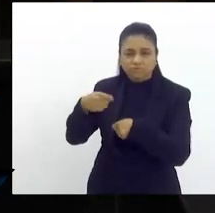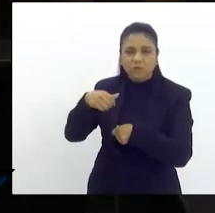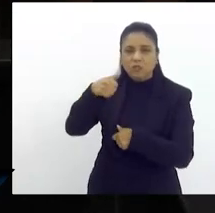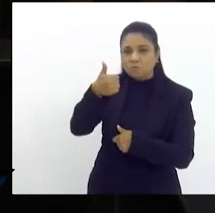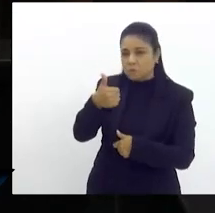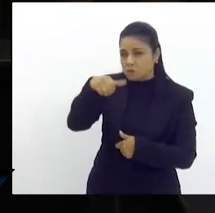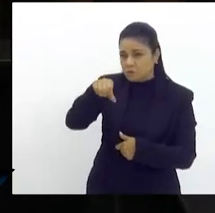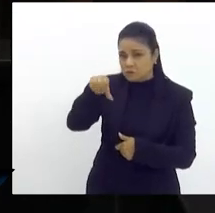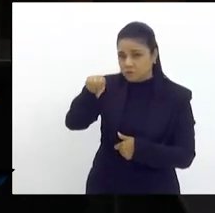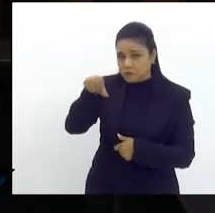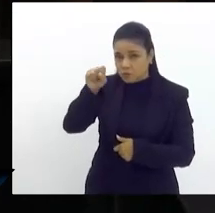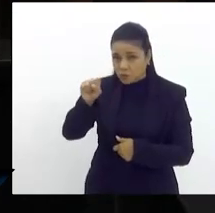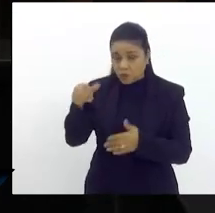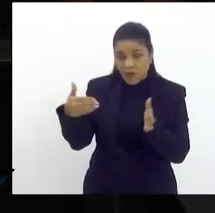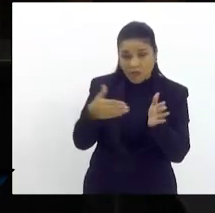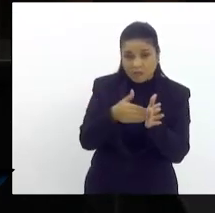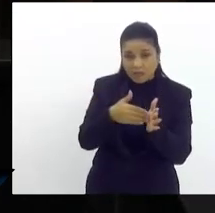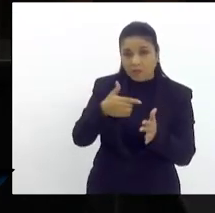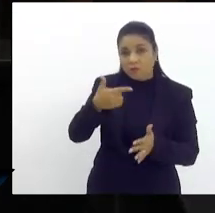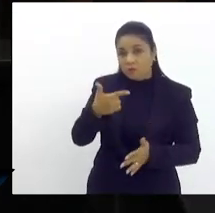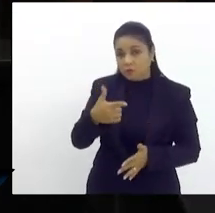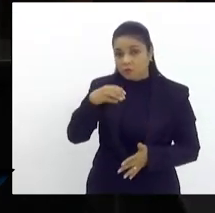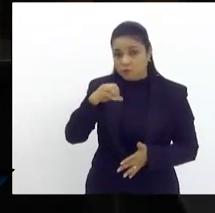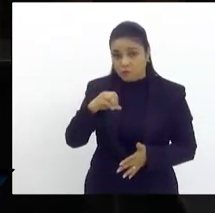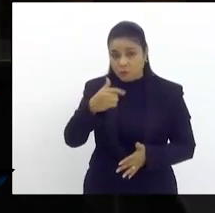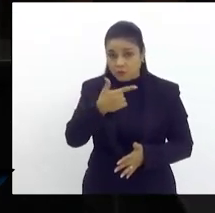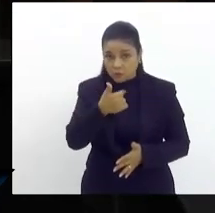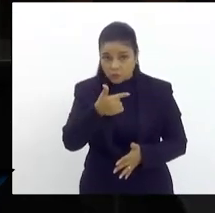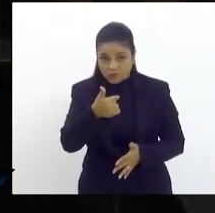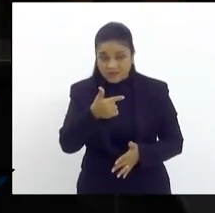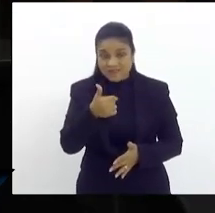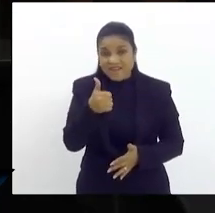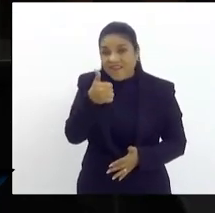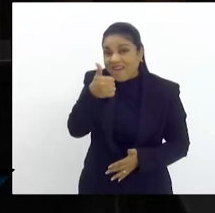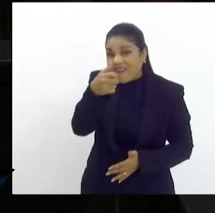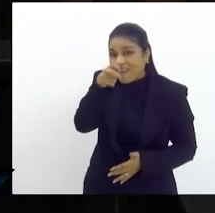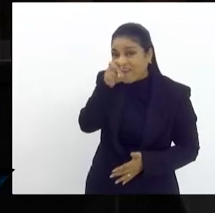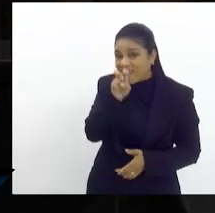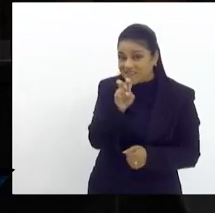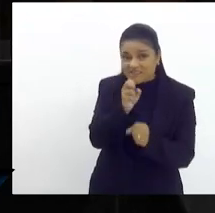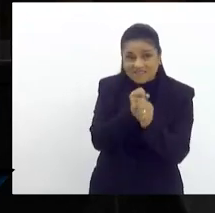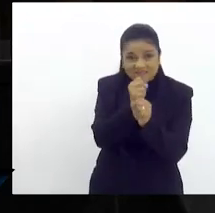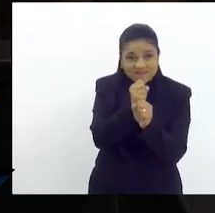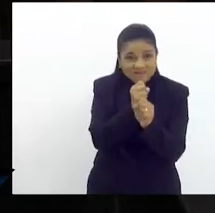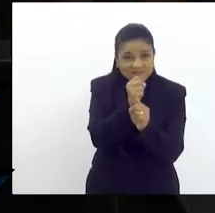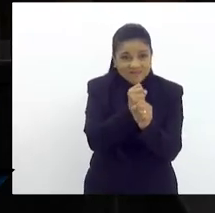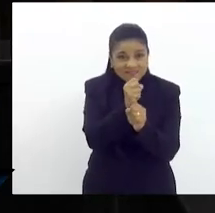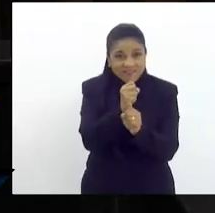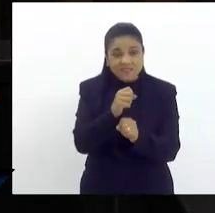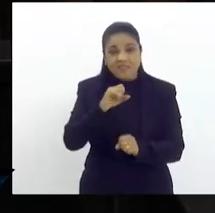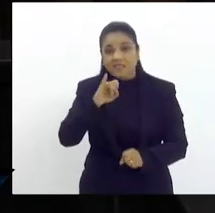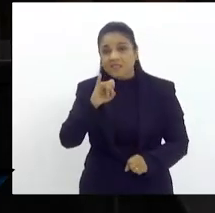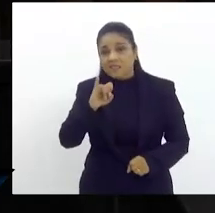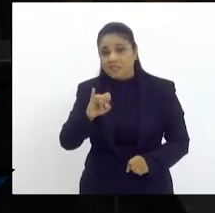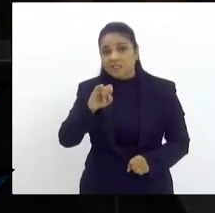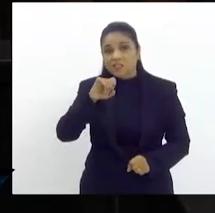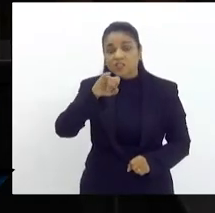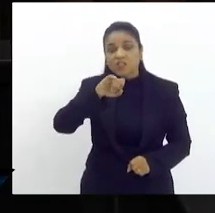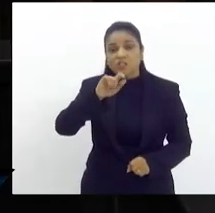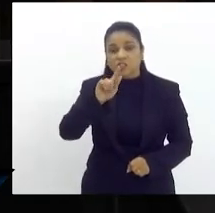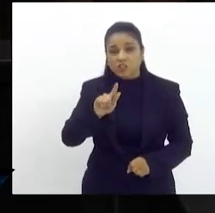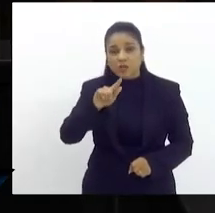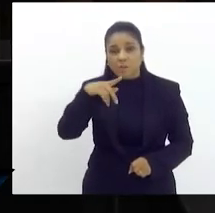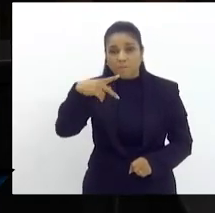até 2012 durante 15 anos nós estamos pagando igpdi mais